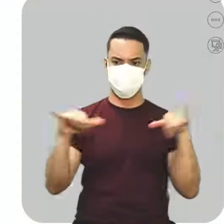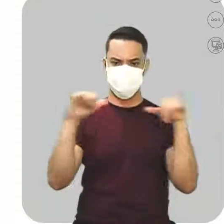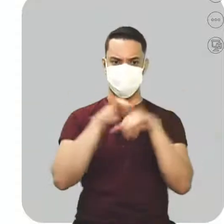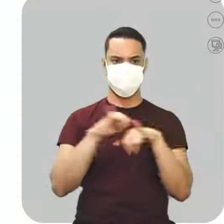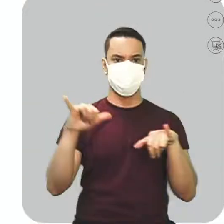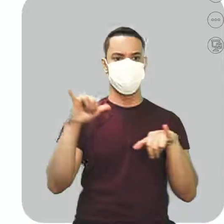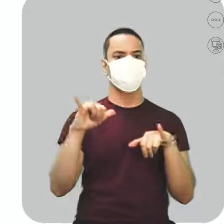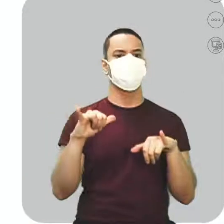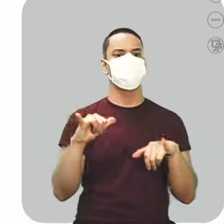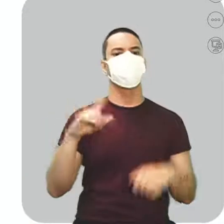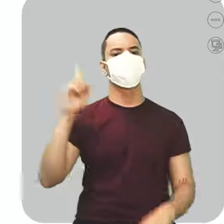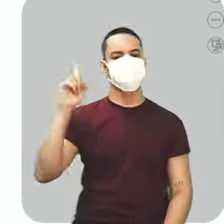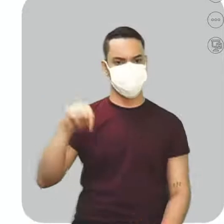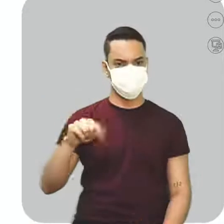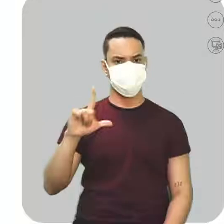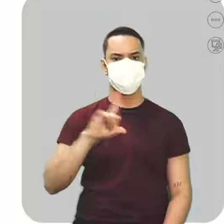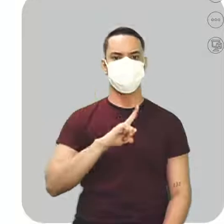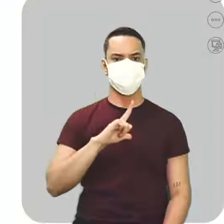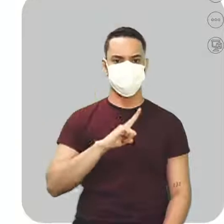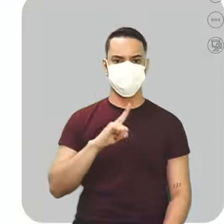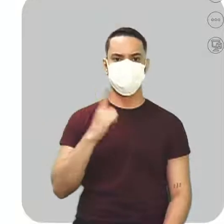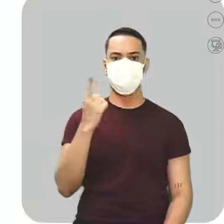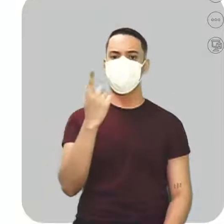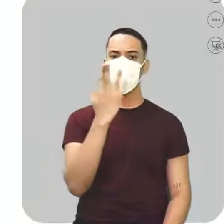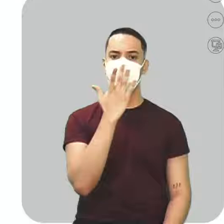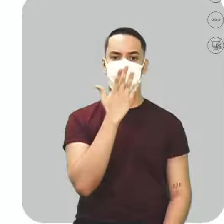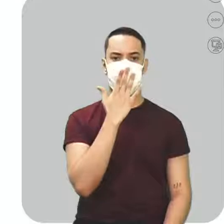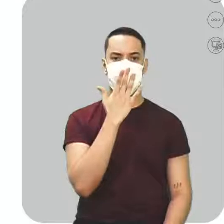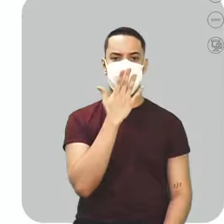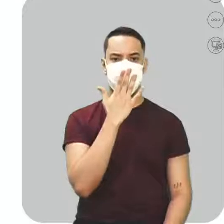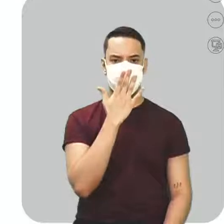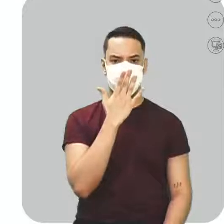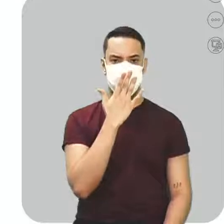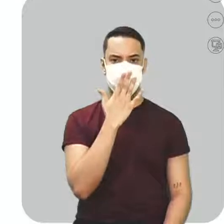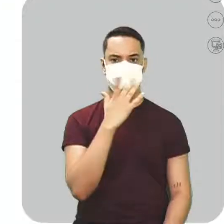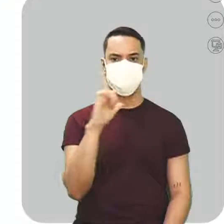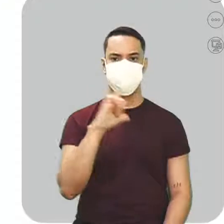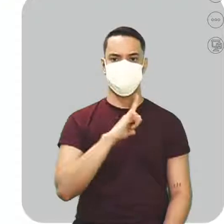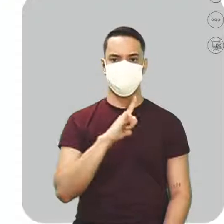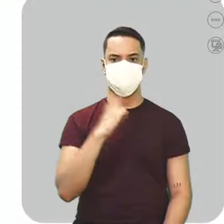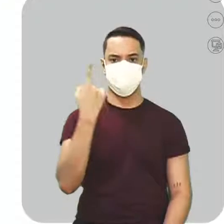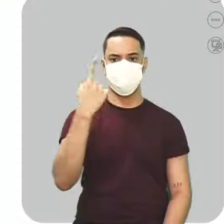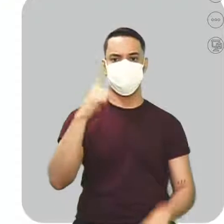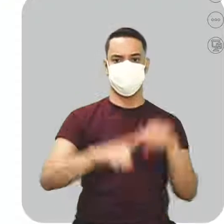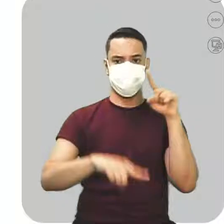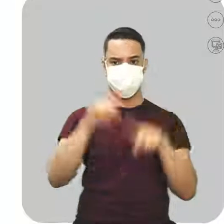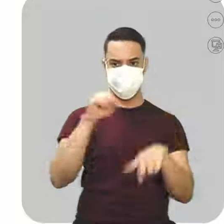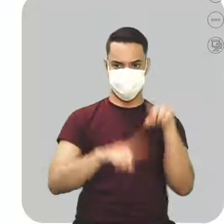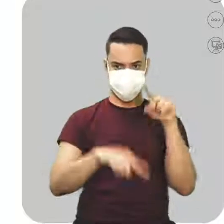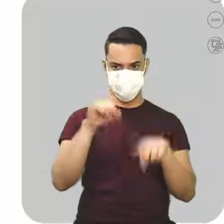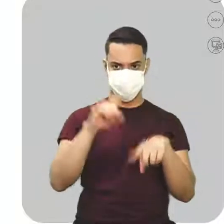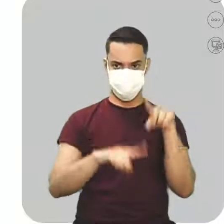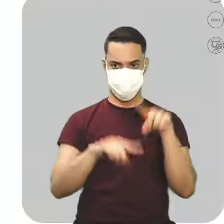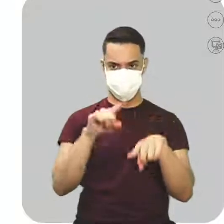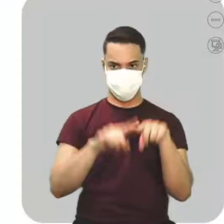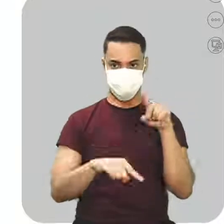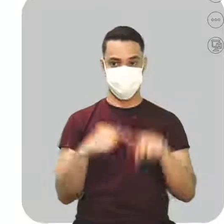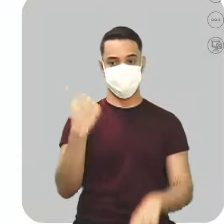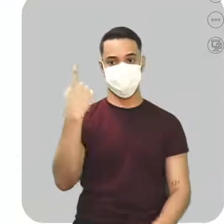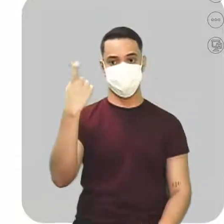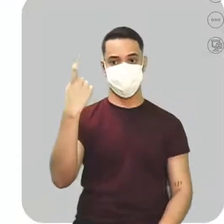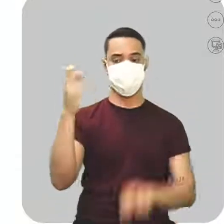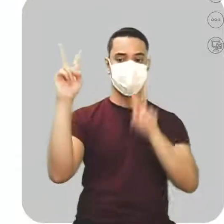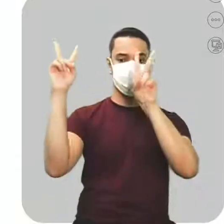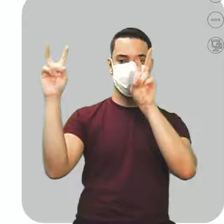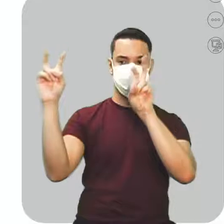sermão há de ser de uma só cor. Há de ser um só objeto, um